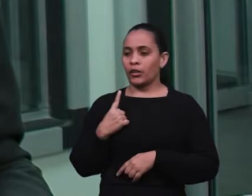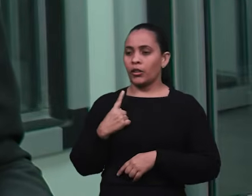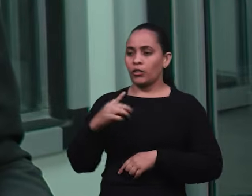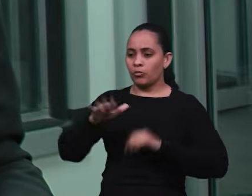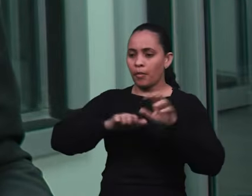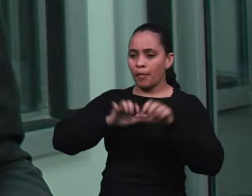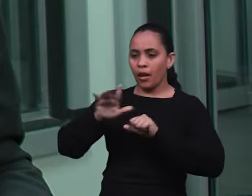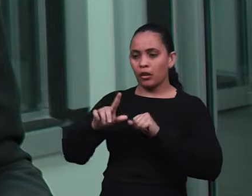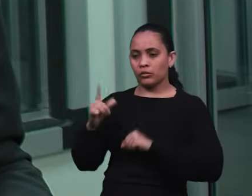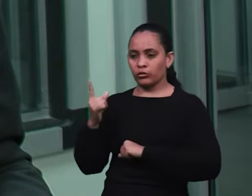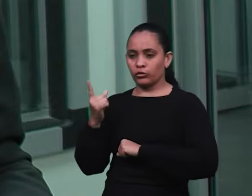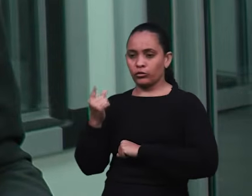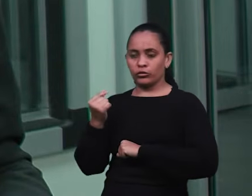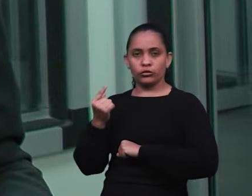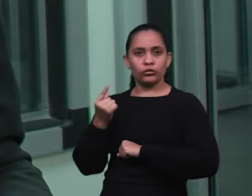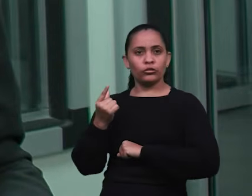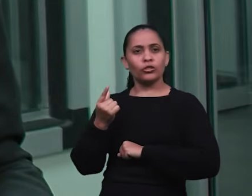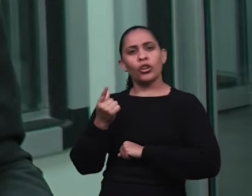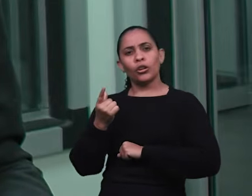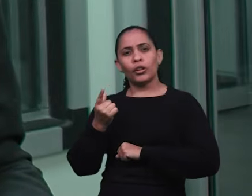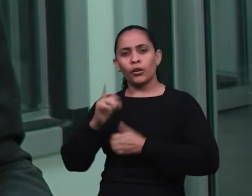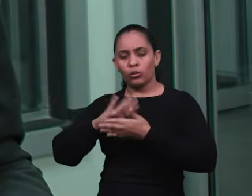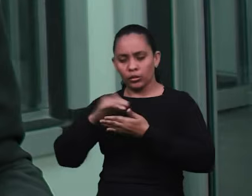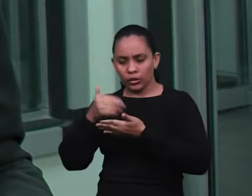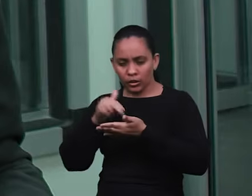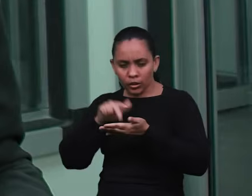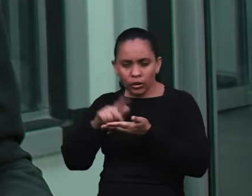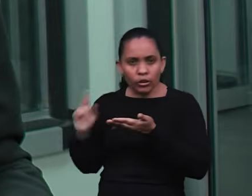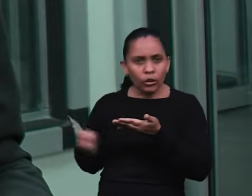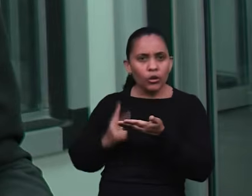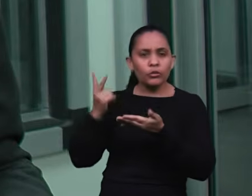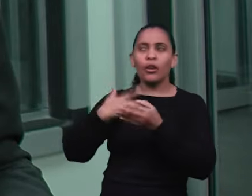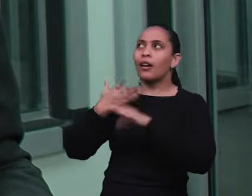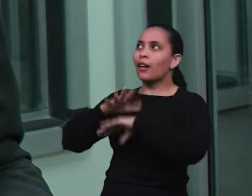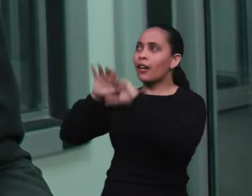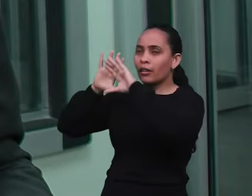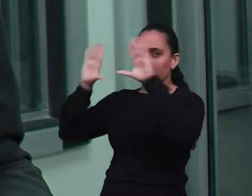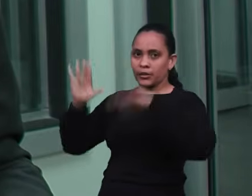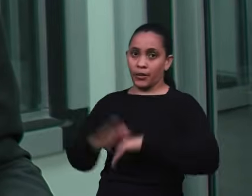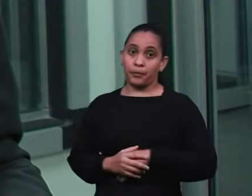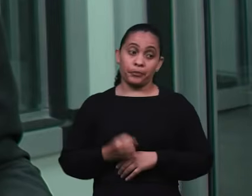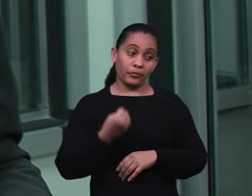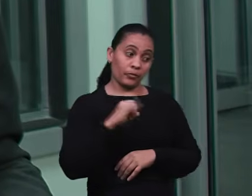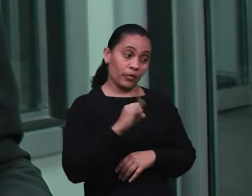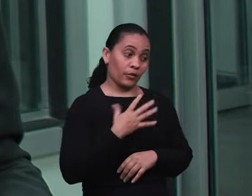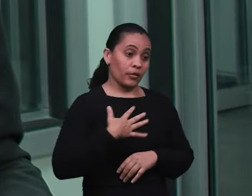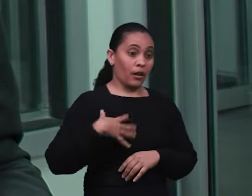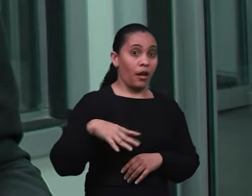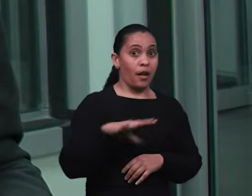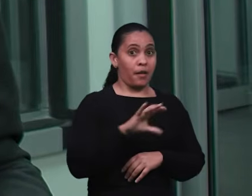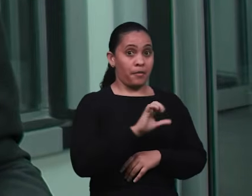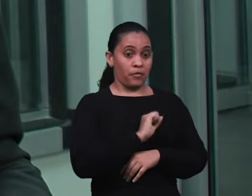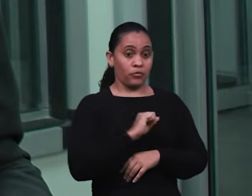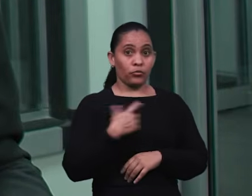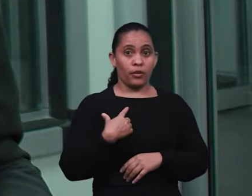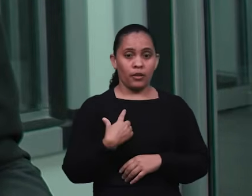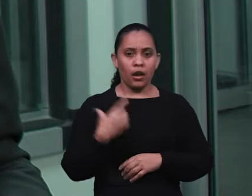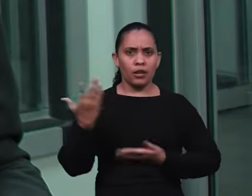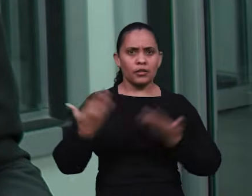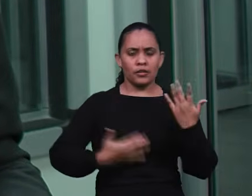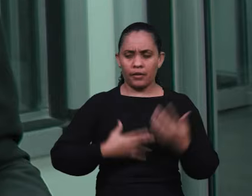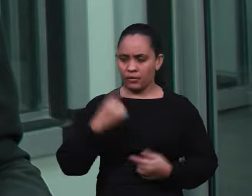pode servir a dois senhores, porque ou há de odiar um e amar o outro, ou se dedicará a